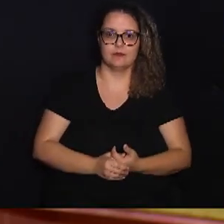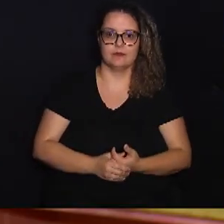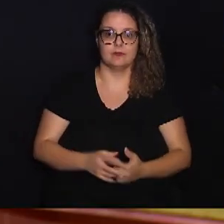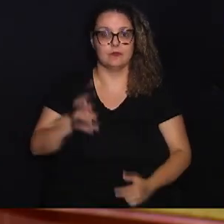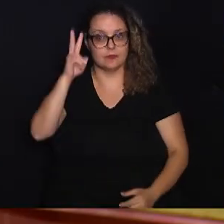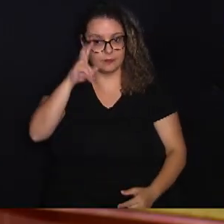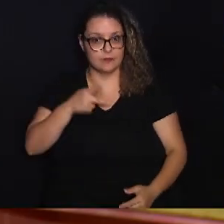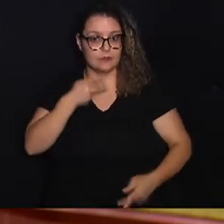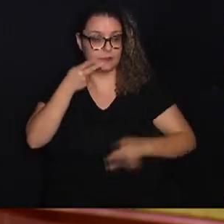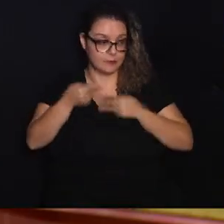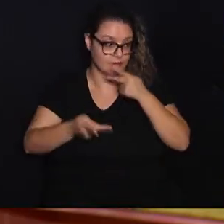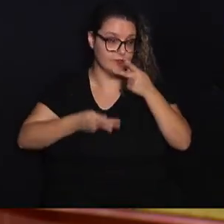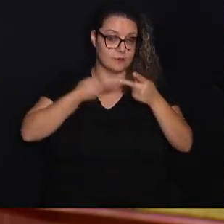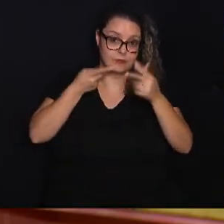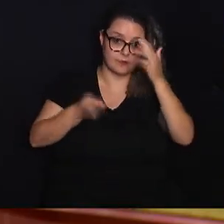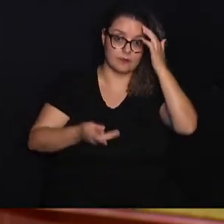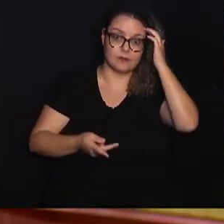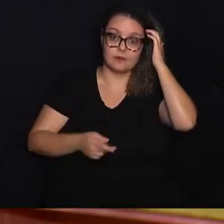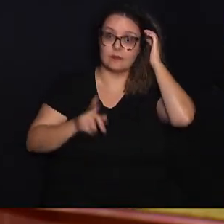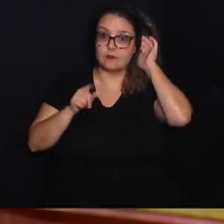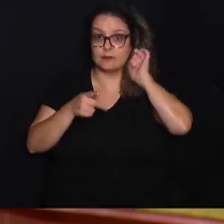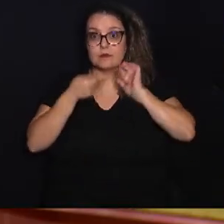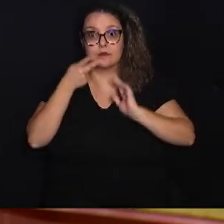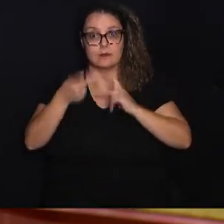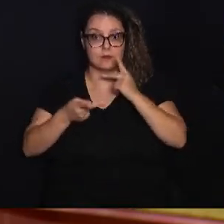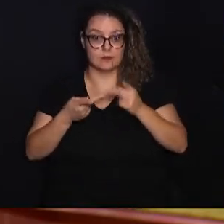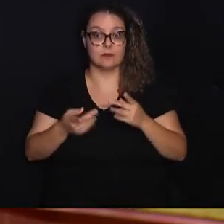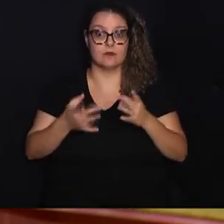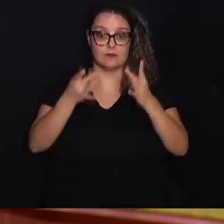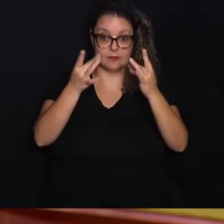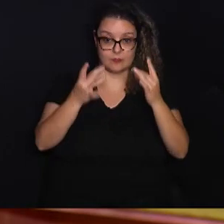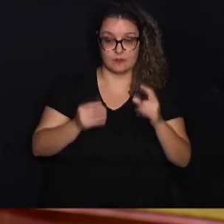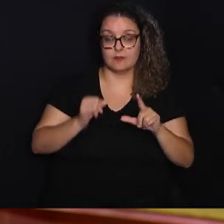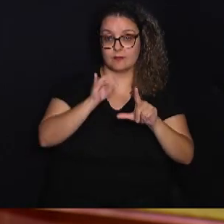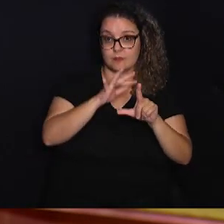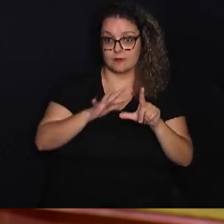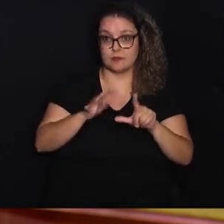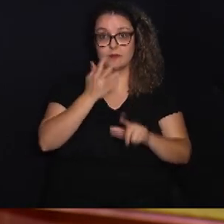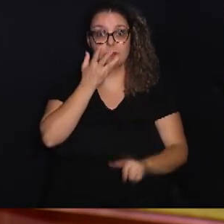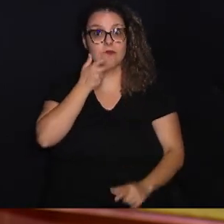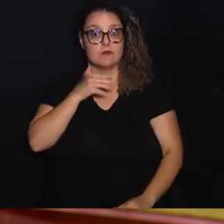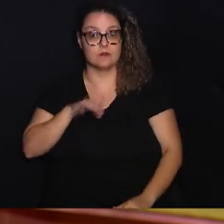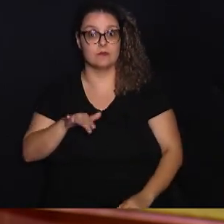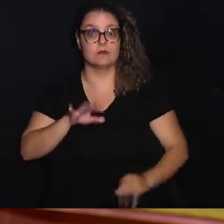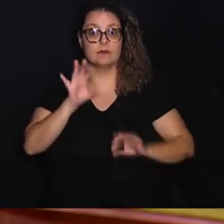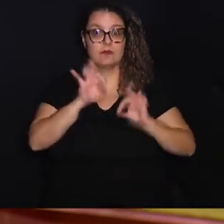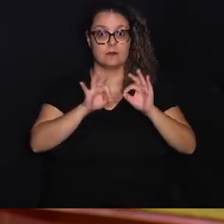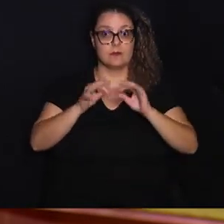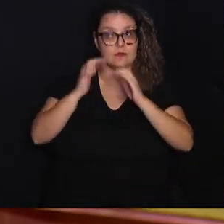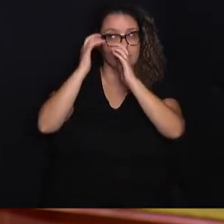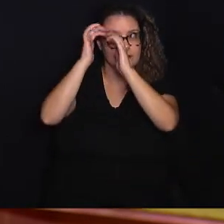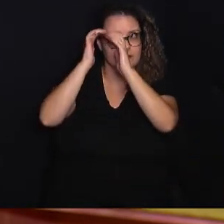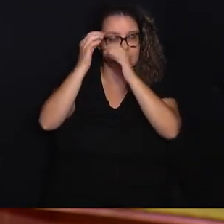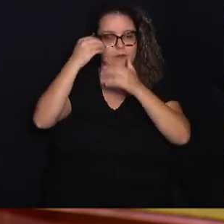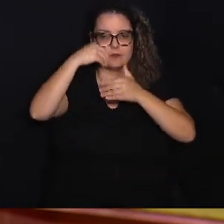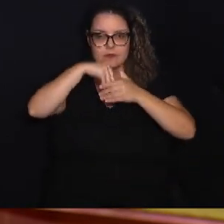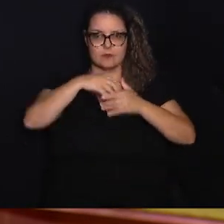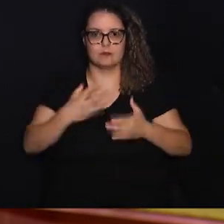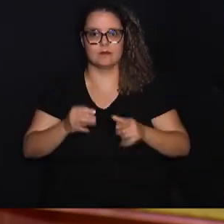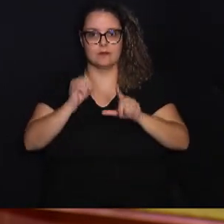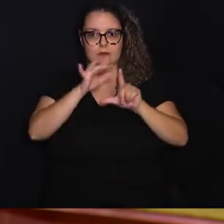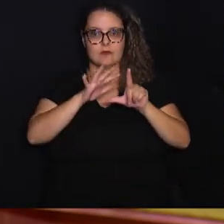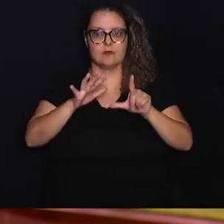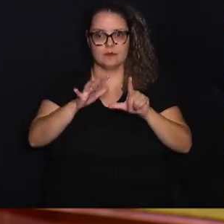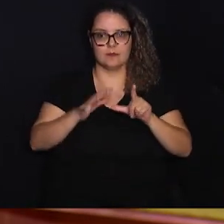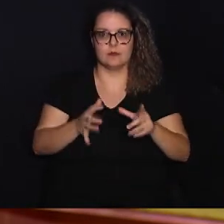que são contadas ricas em imagens, para que as crianças possam montar na cabeça delas a imagem mesmo